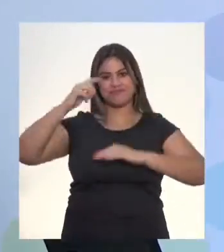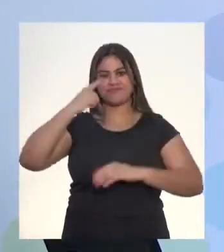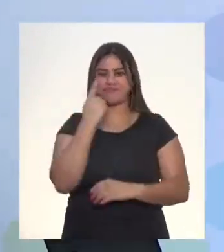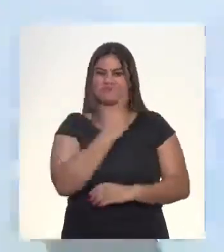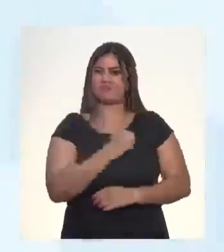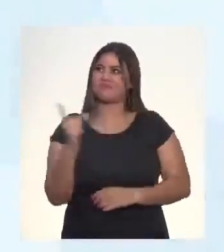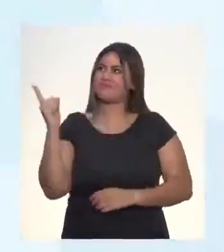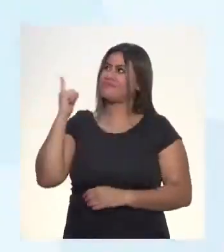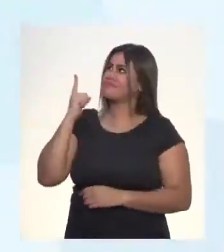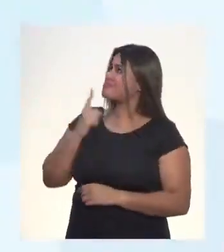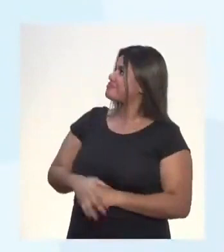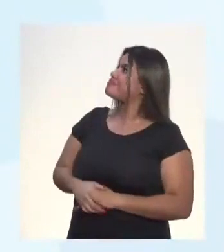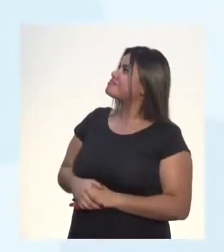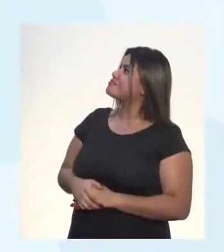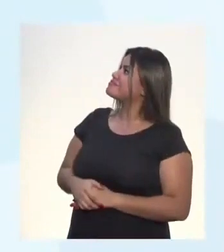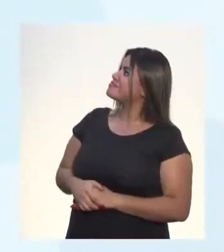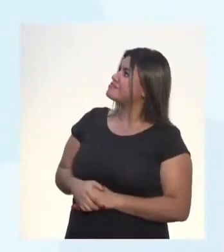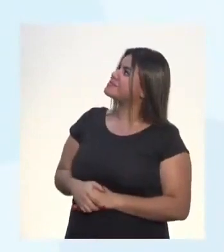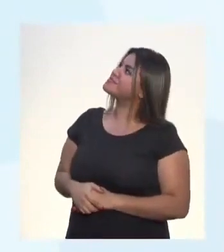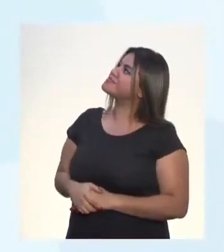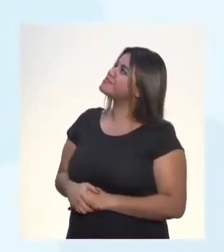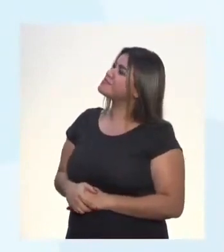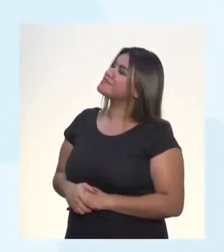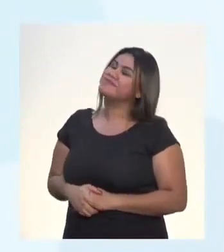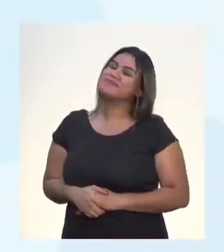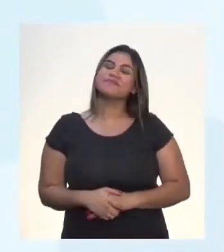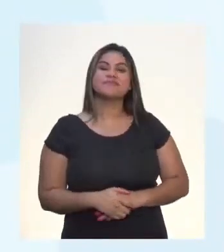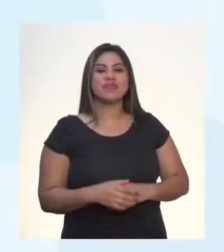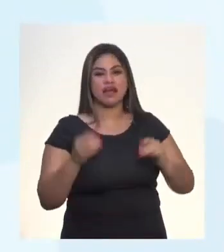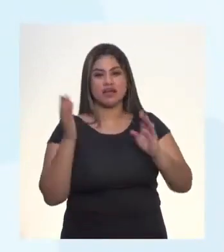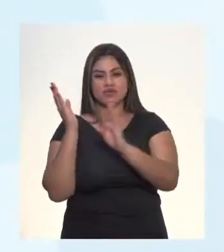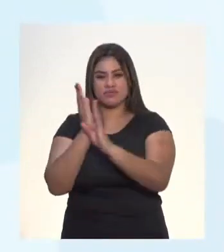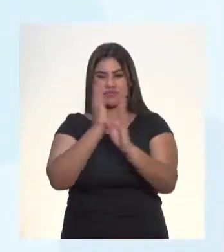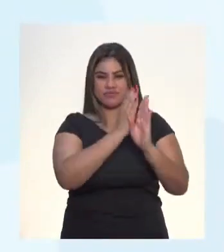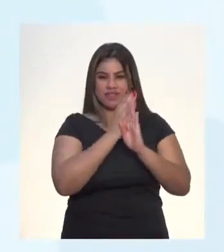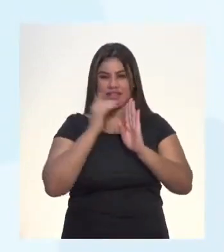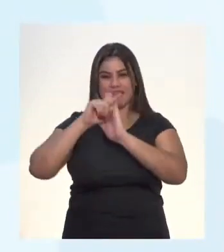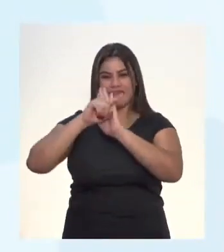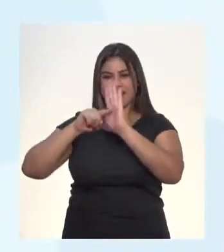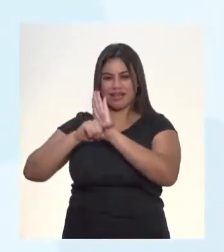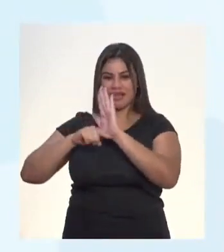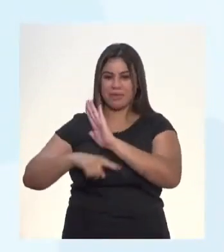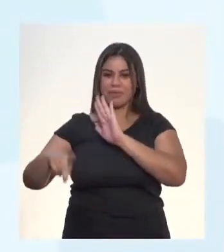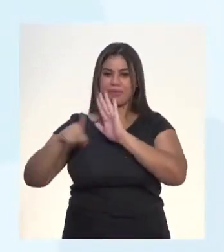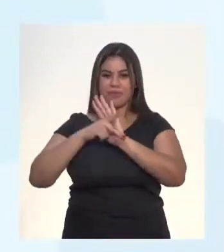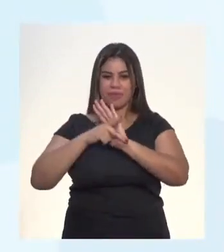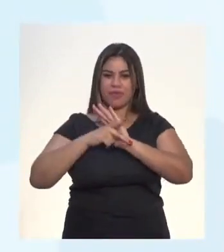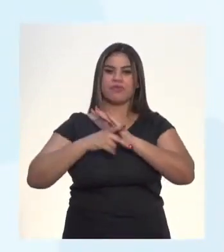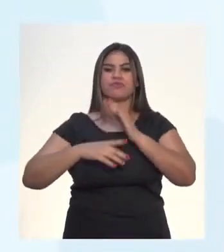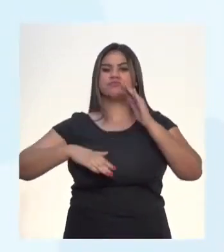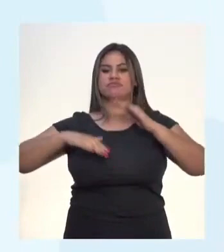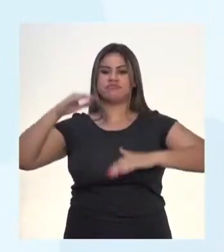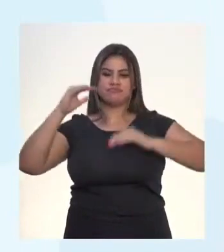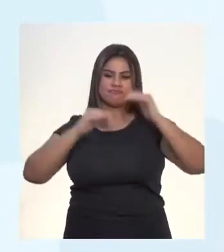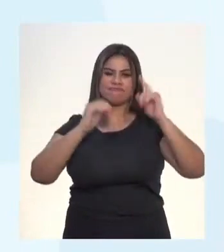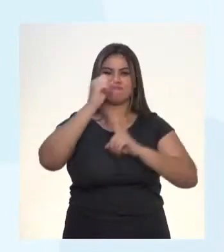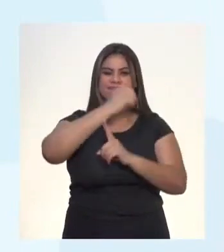tela. Então, a habilidade da aula de hoje é reconhecer e analisar formas de manifestação da